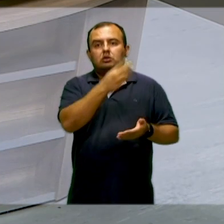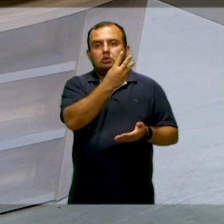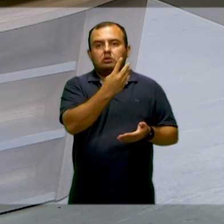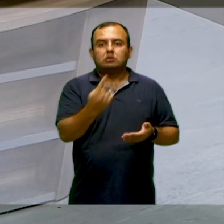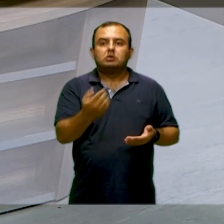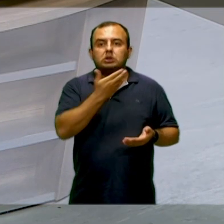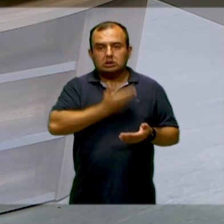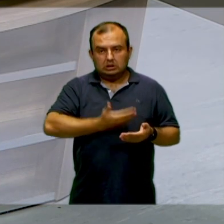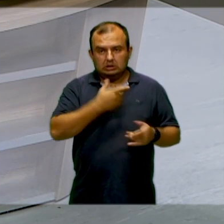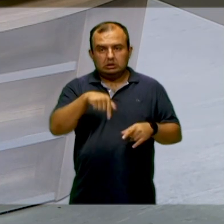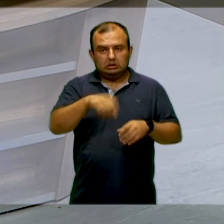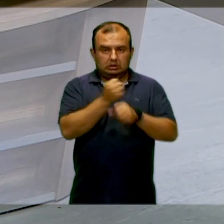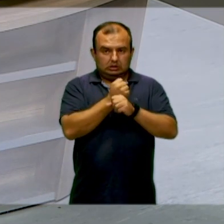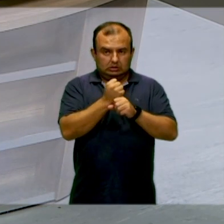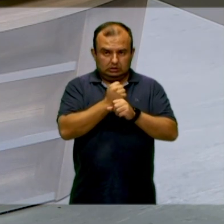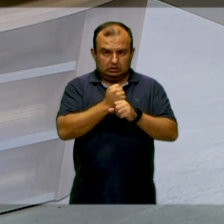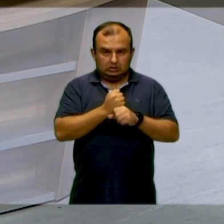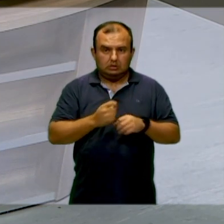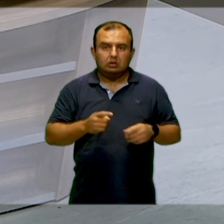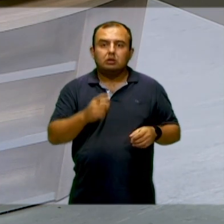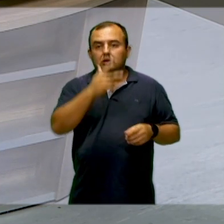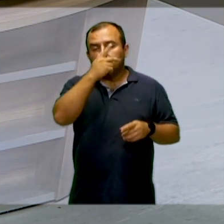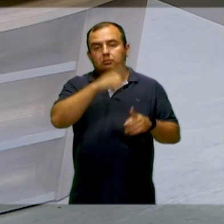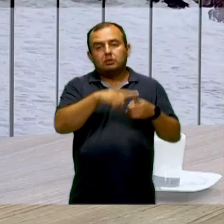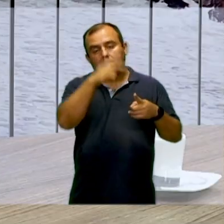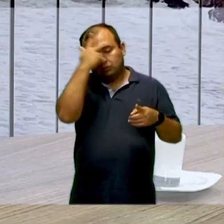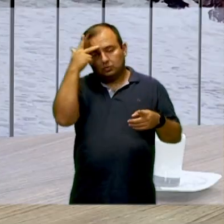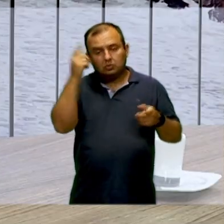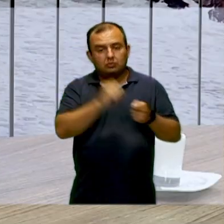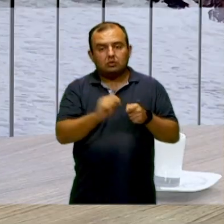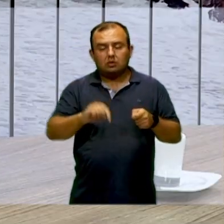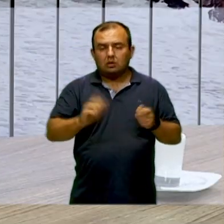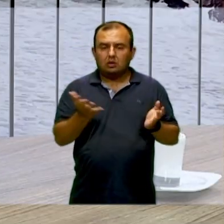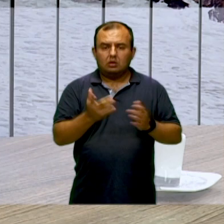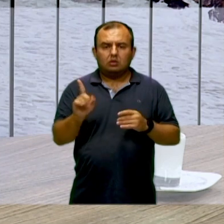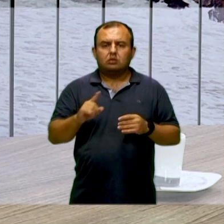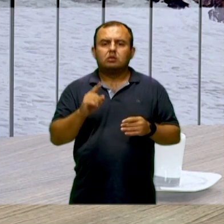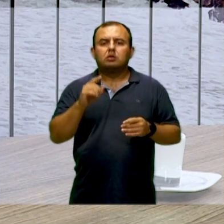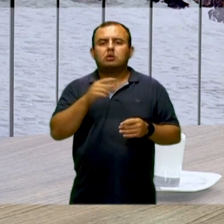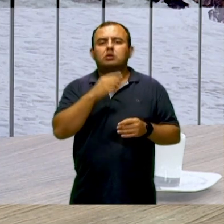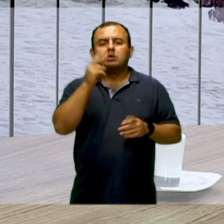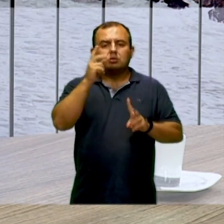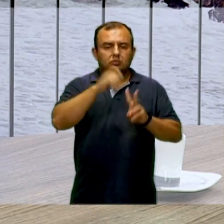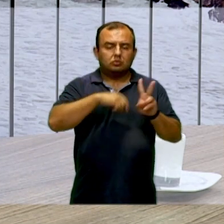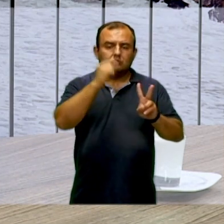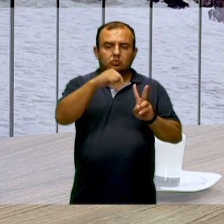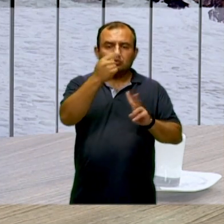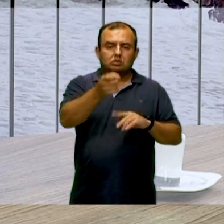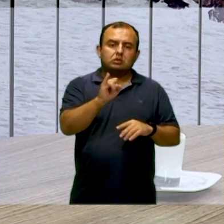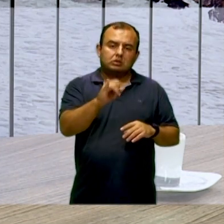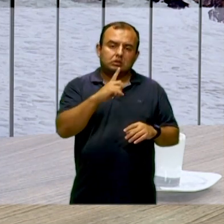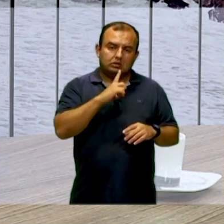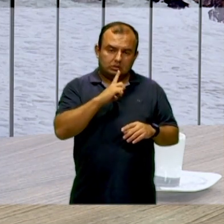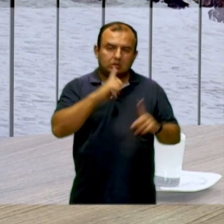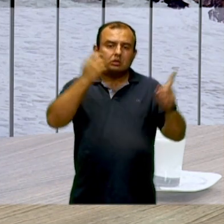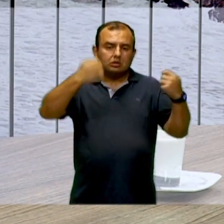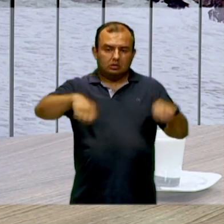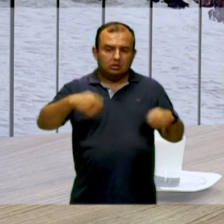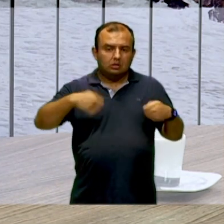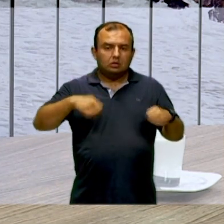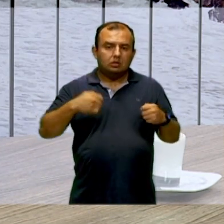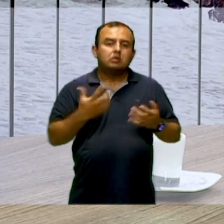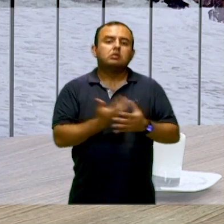dezembro, né? Desse ano. Mas se a pessoa não fizer agora e for fazer daqui a 2 meses o credenciamento, se nós tivermos essa